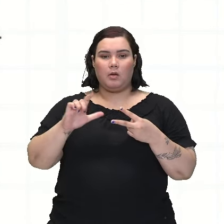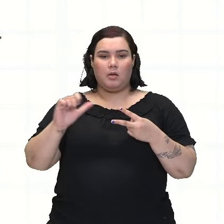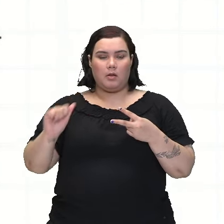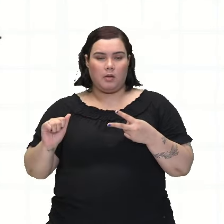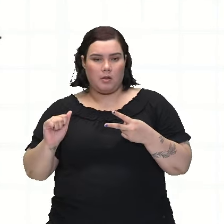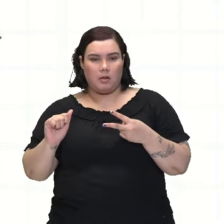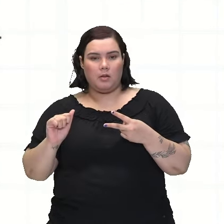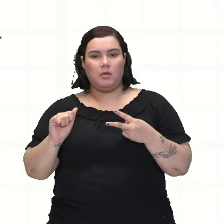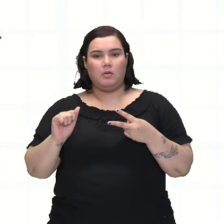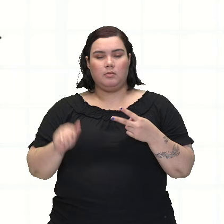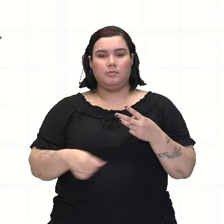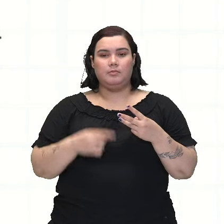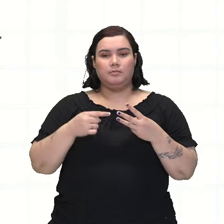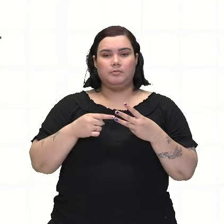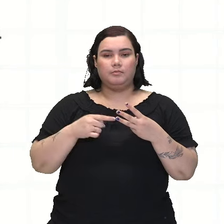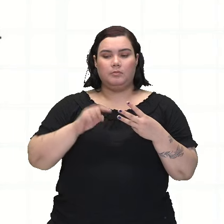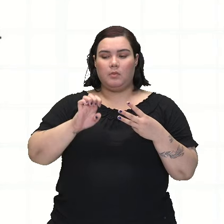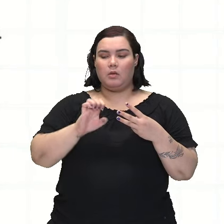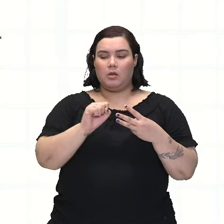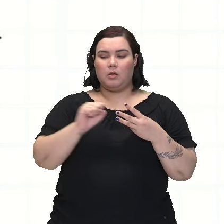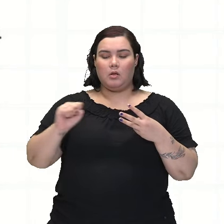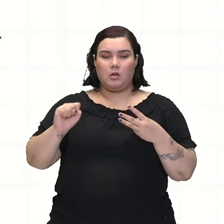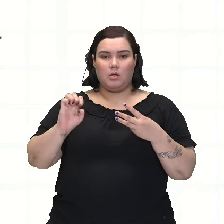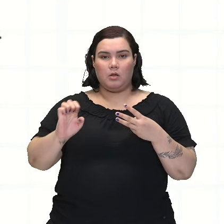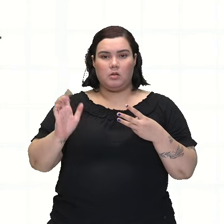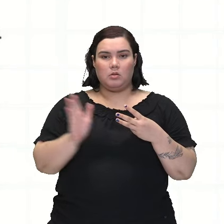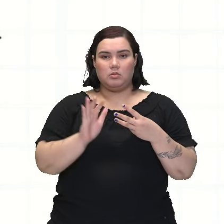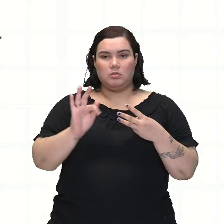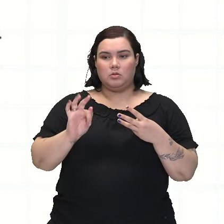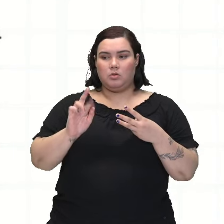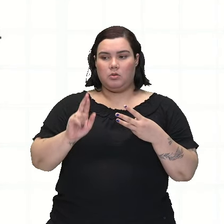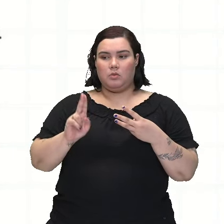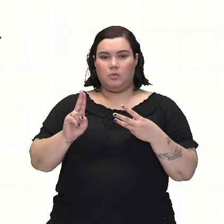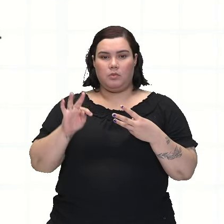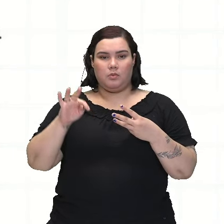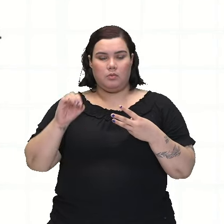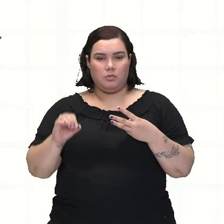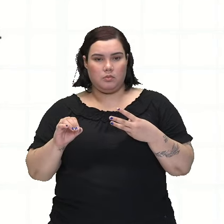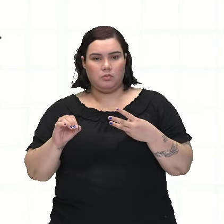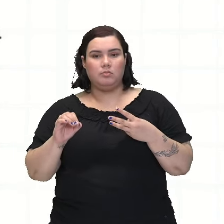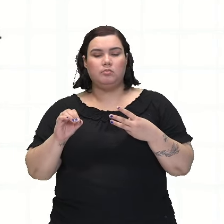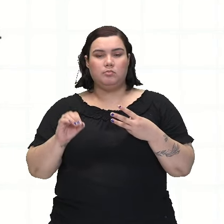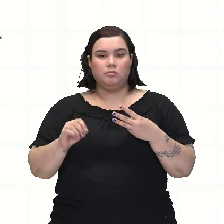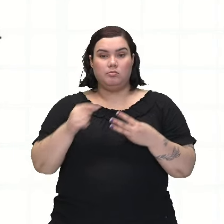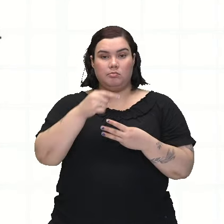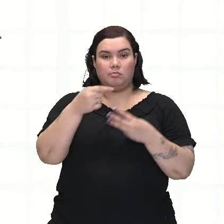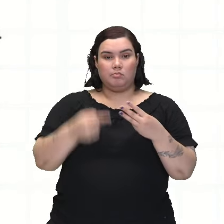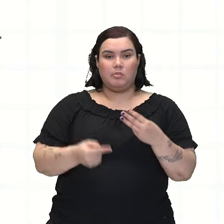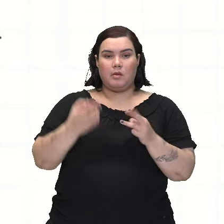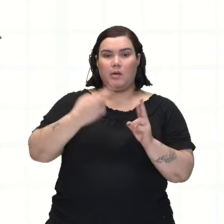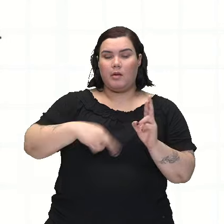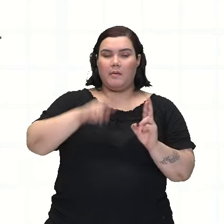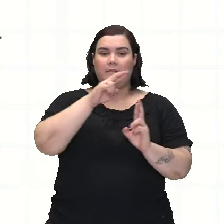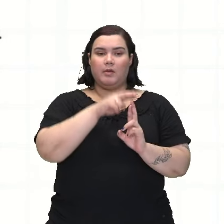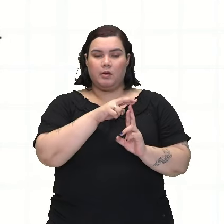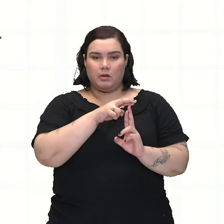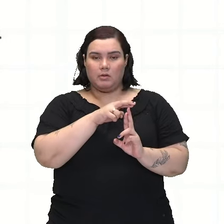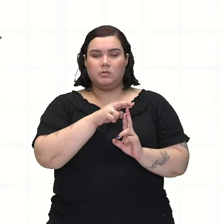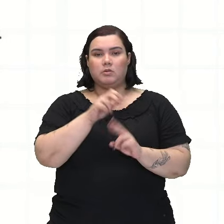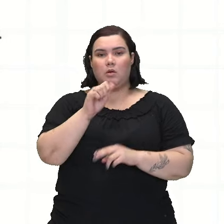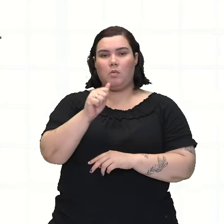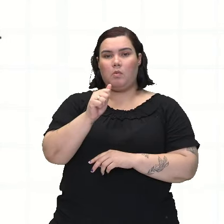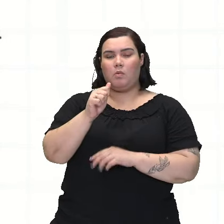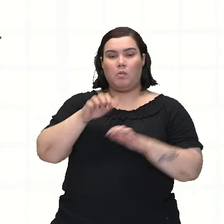ela, esse fruto, que faz referência ao